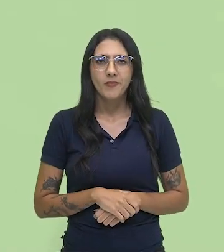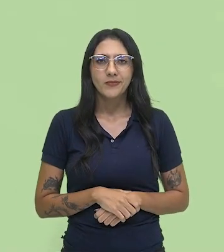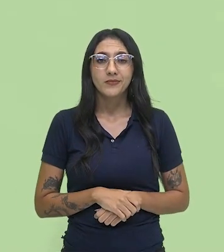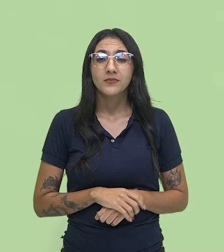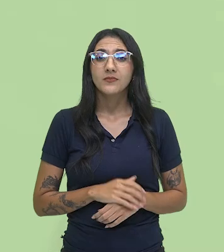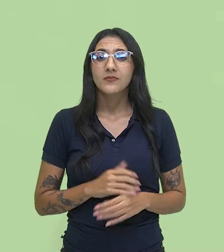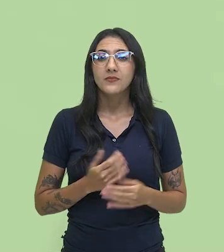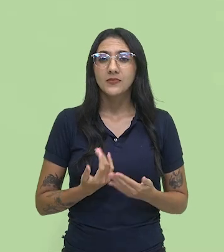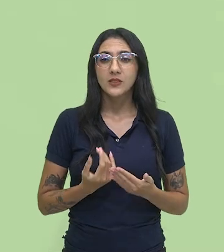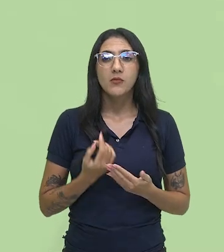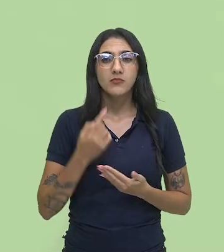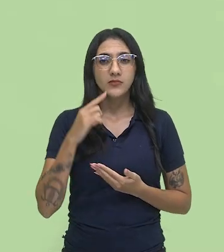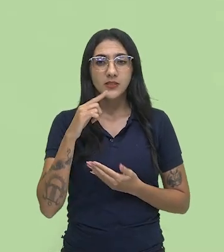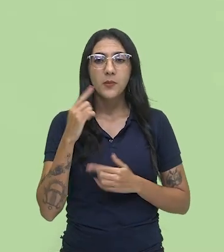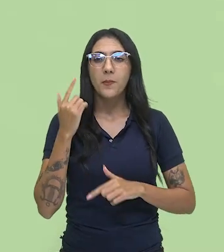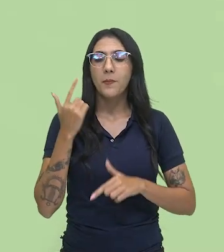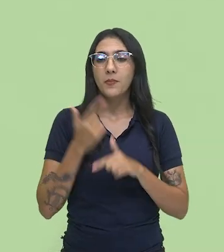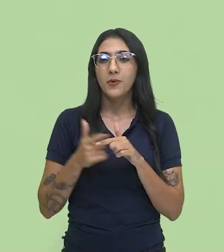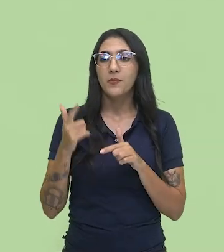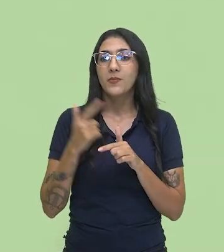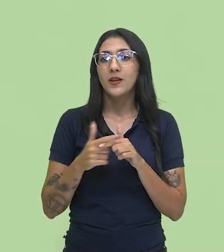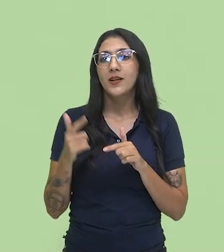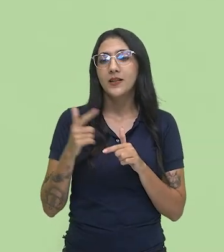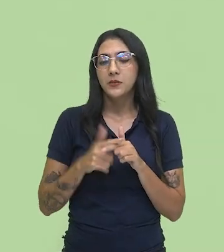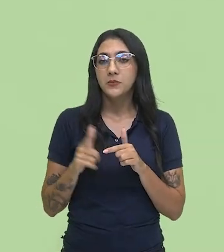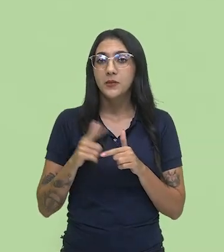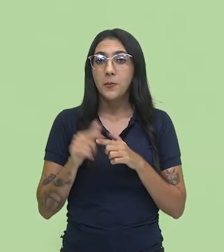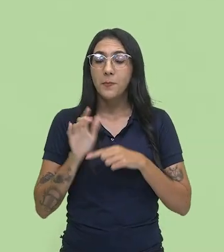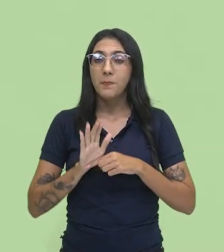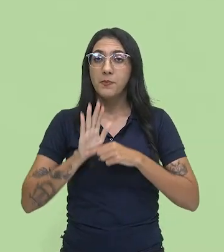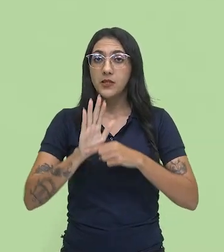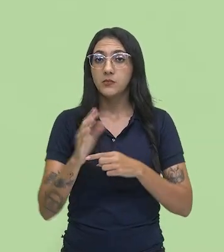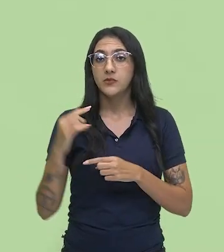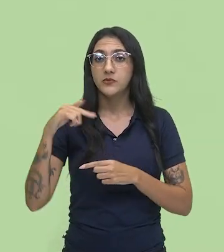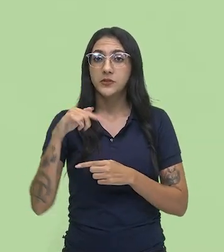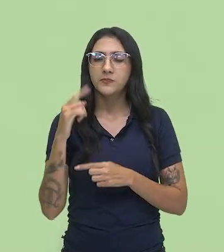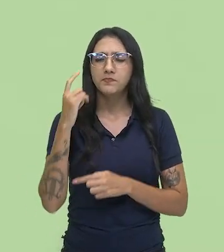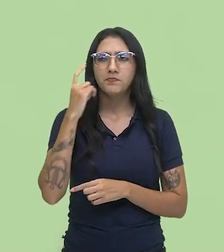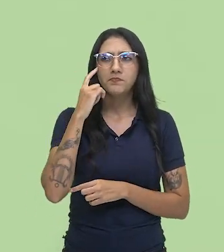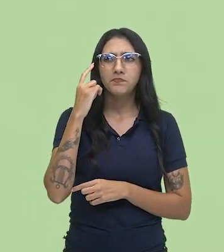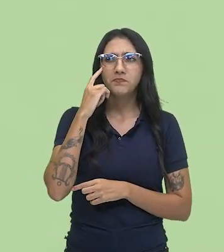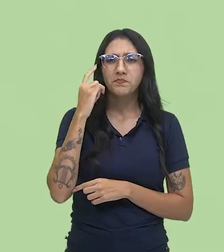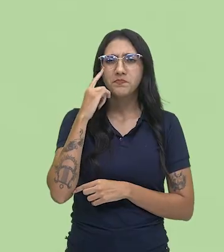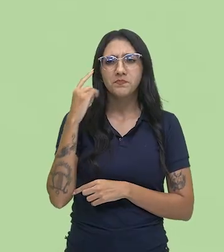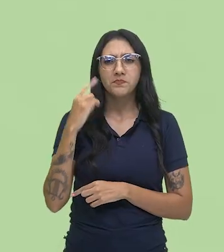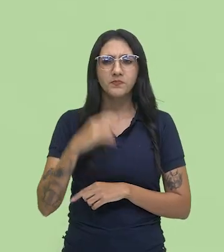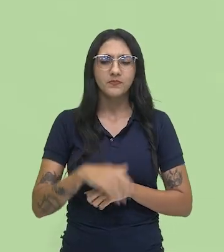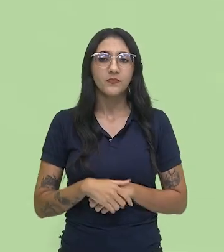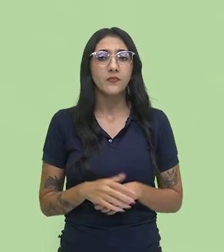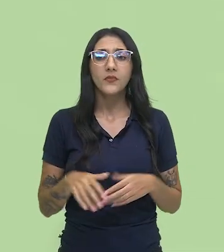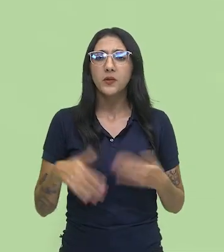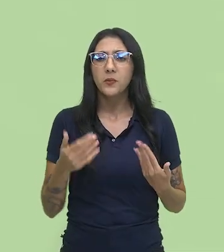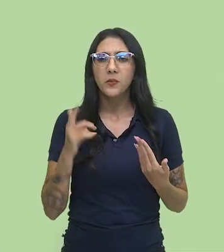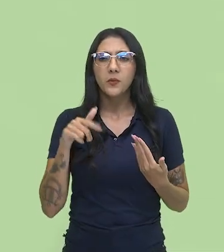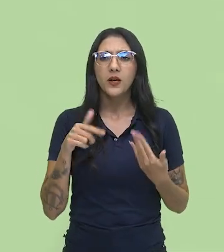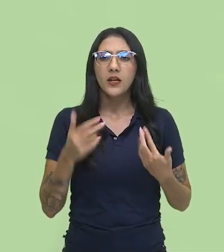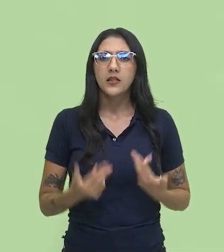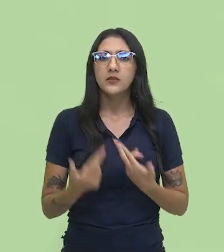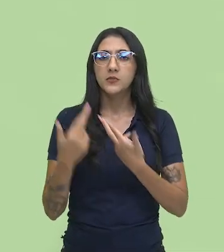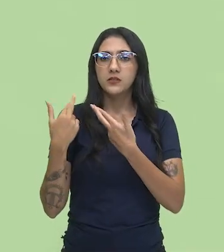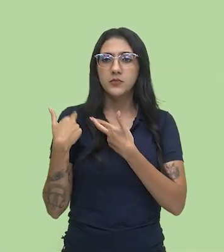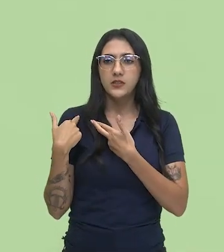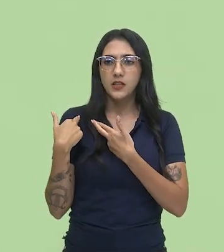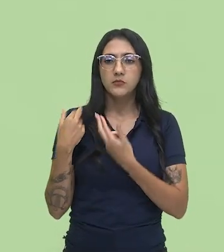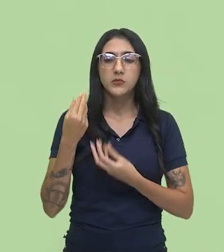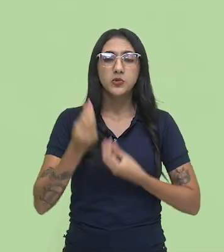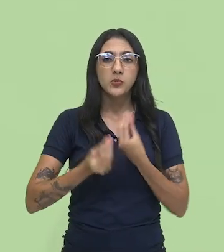problema, gente, que eu trago para vocês, para a gente pensar na responsabilidade, né, de